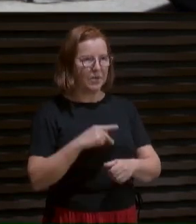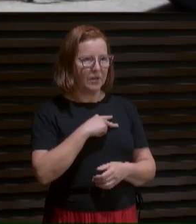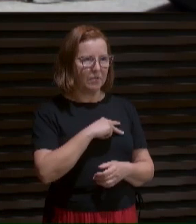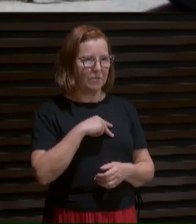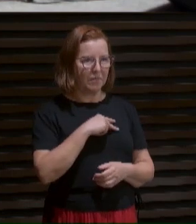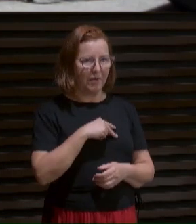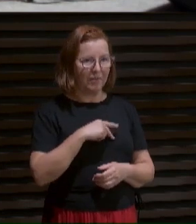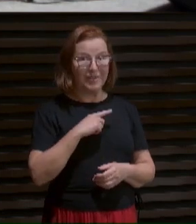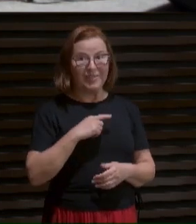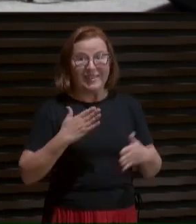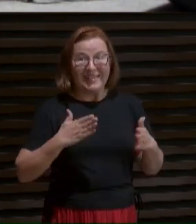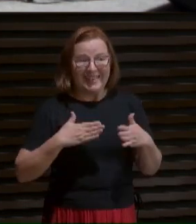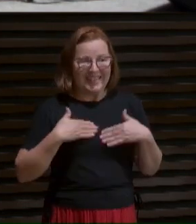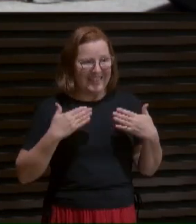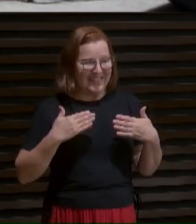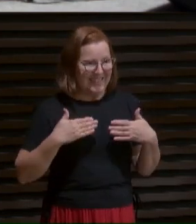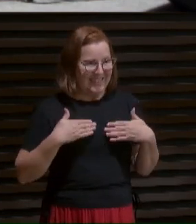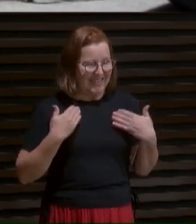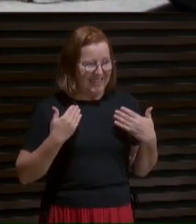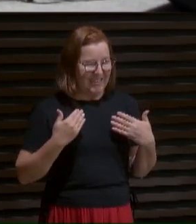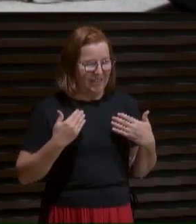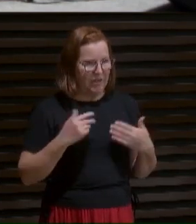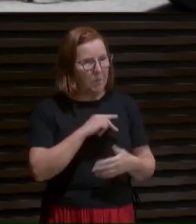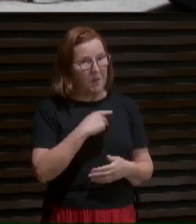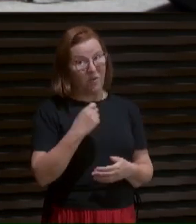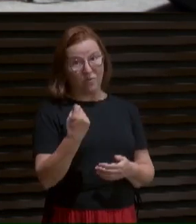teve o privilégio, e eu acho que ele foi o único,